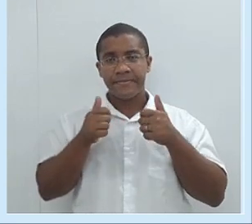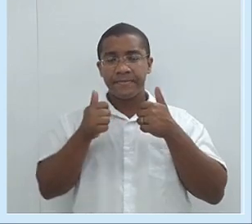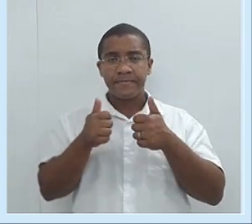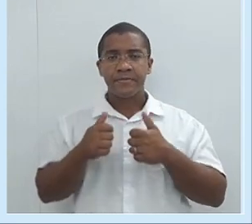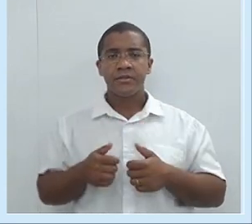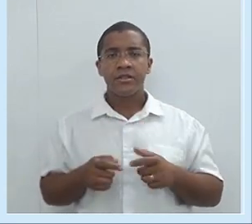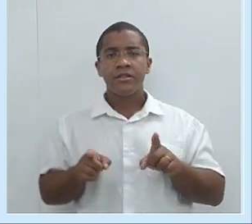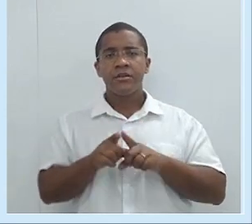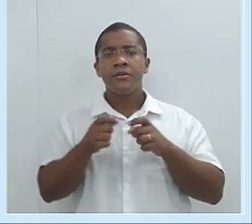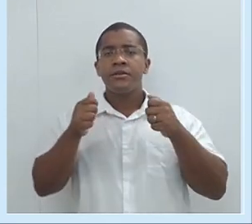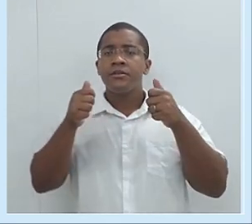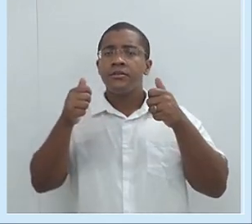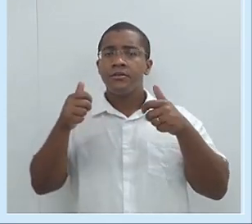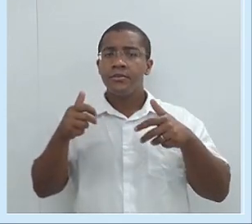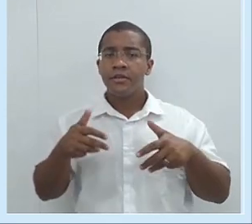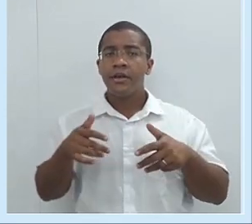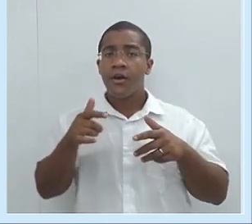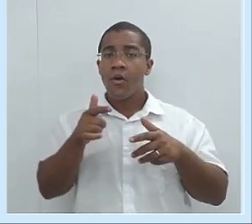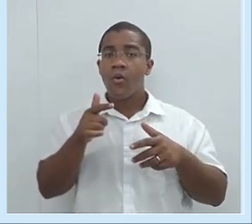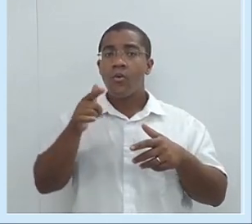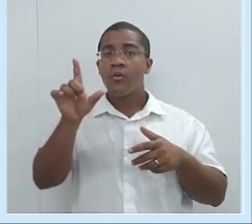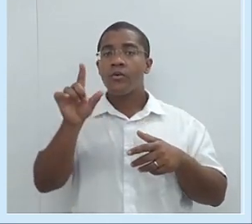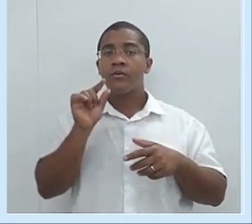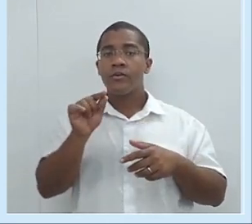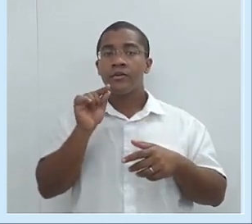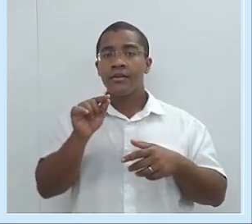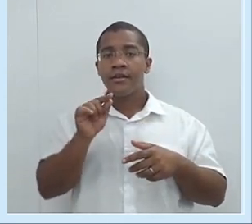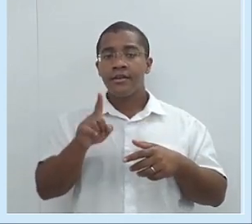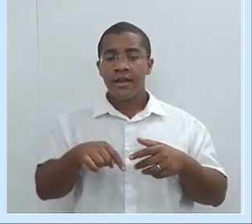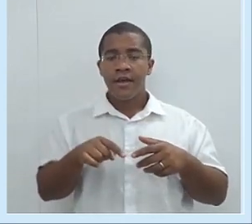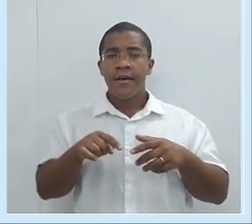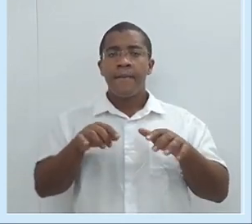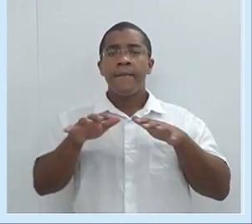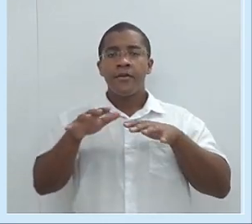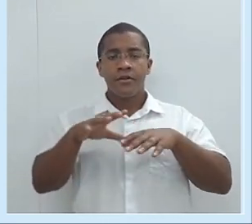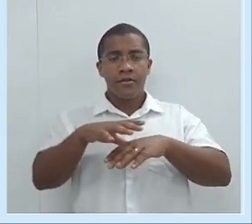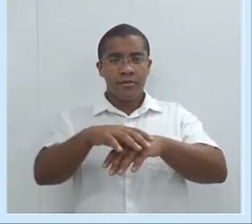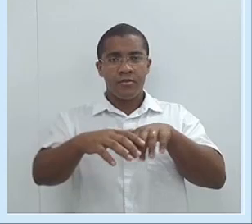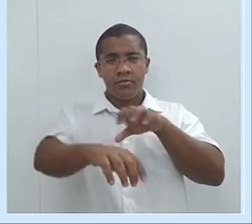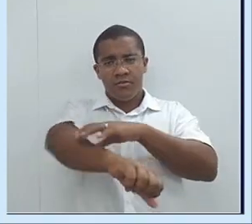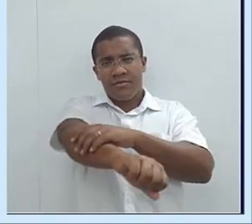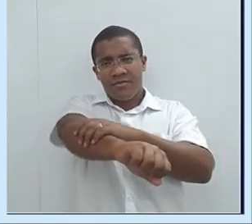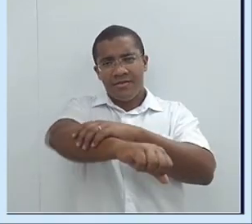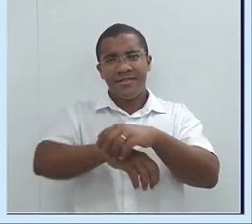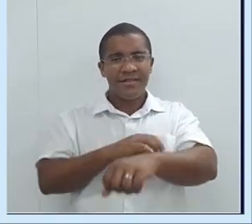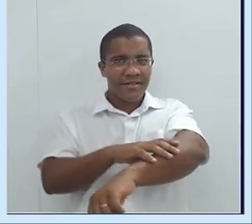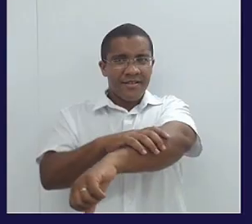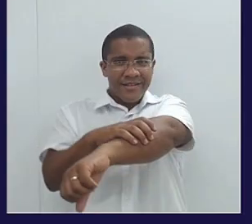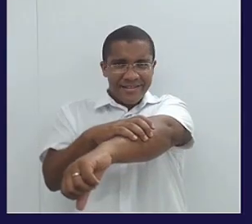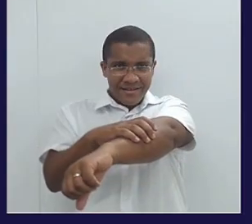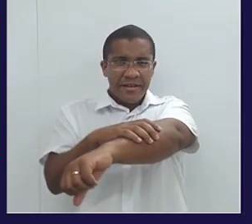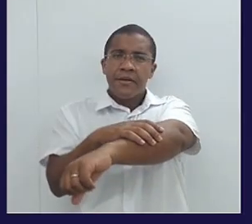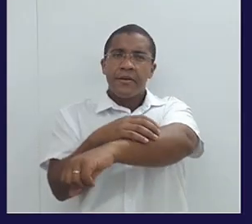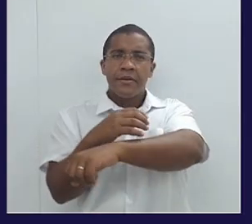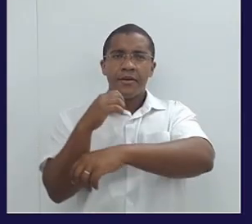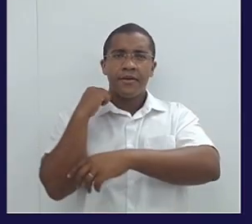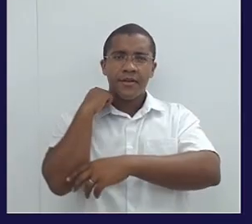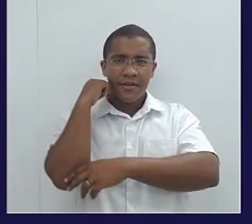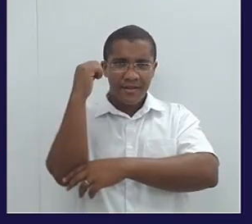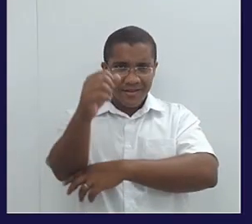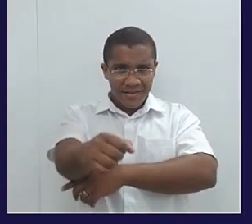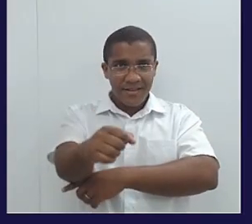E falando dos nossos músculos, a gente vai falar sobre flexibilidade e alongamento, né? Quando se fala